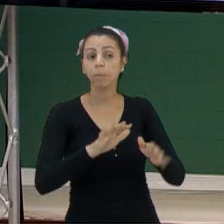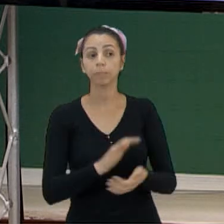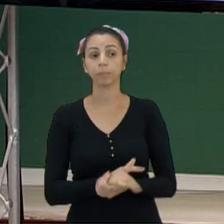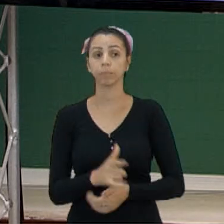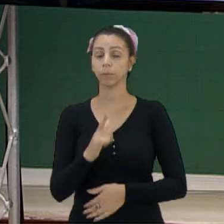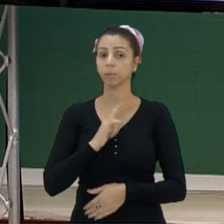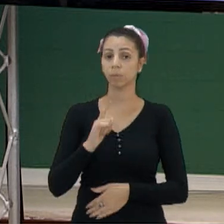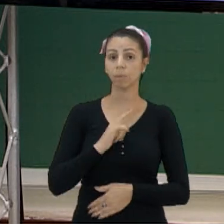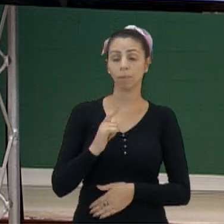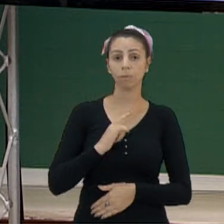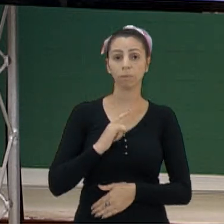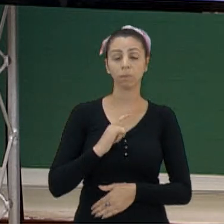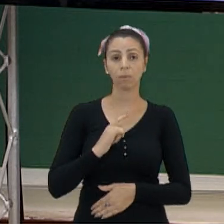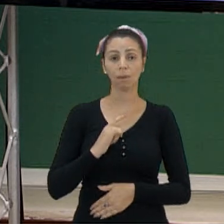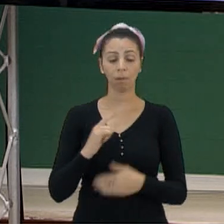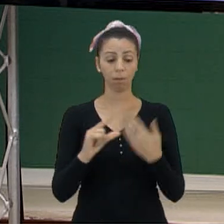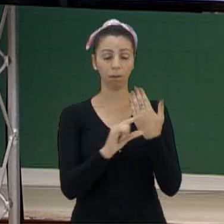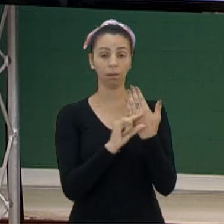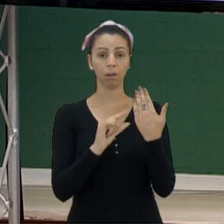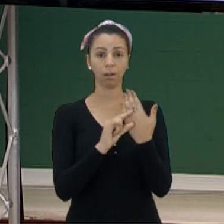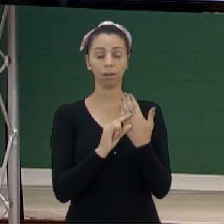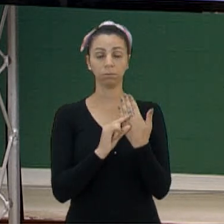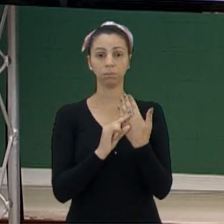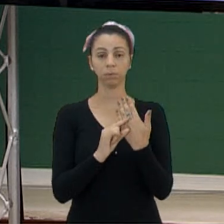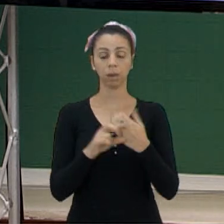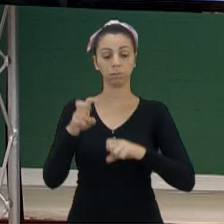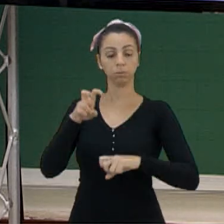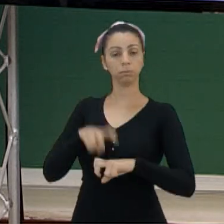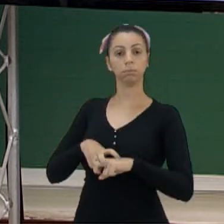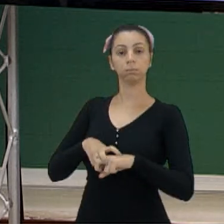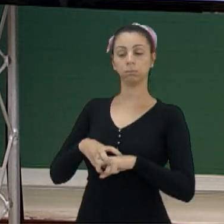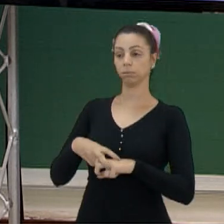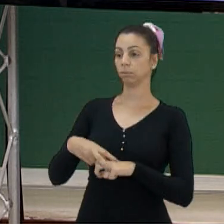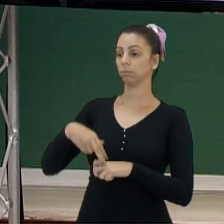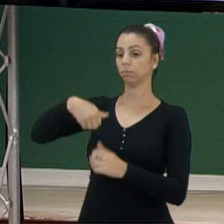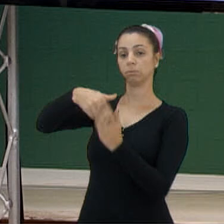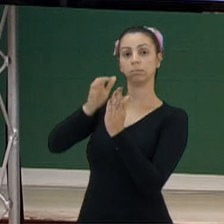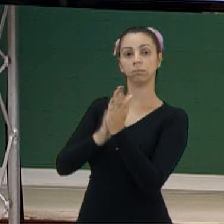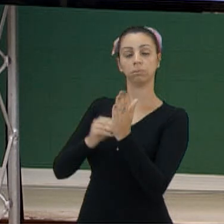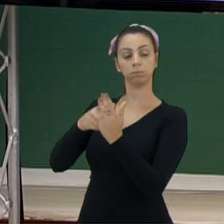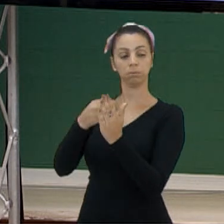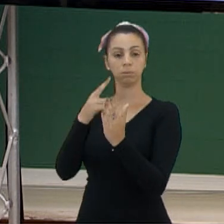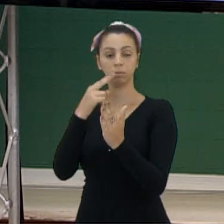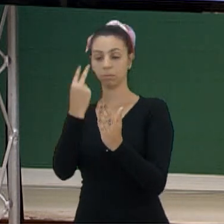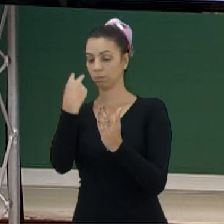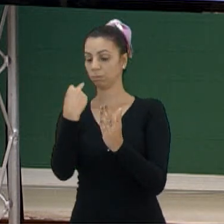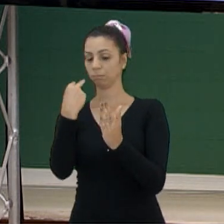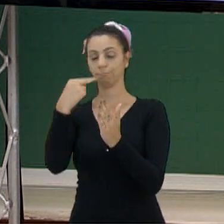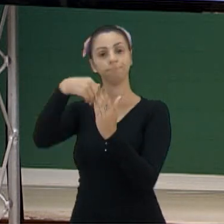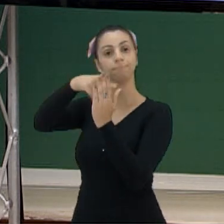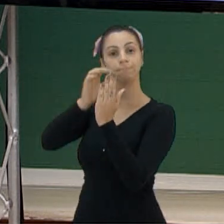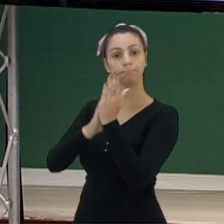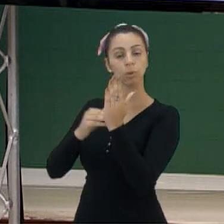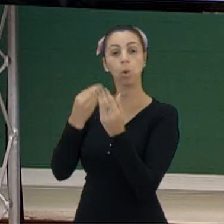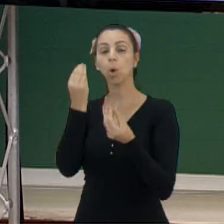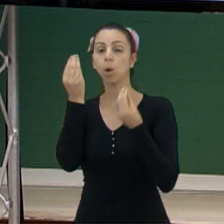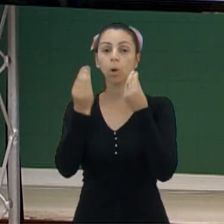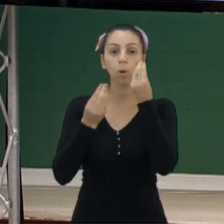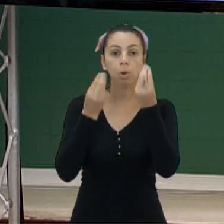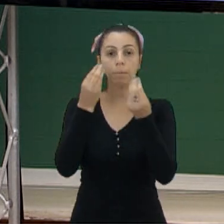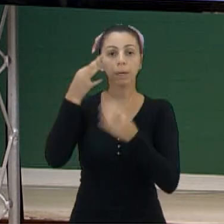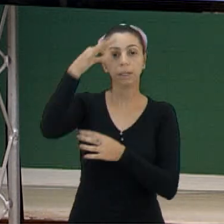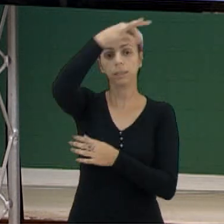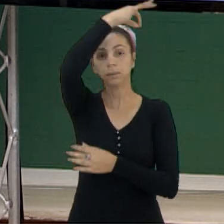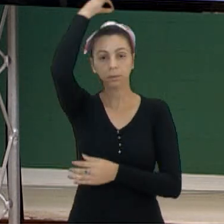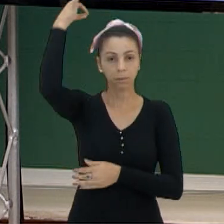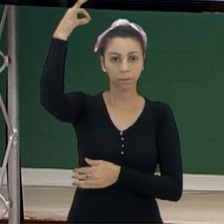muitas das obras, ele se autorretrata. Ah, mas é bíblico. Gente, mas como é que ele vai ter a imagem do santo? Ele tem que